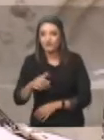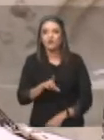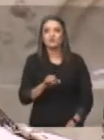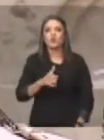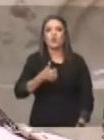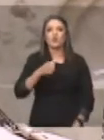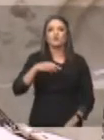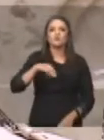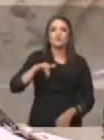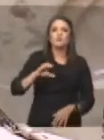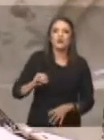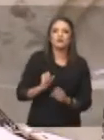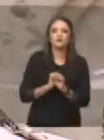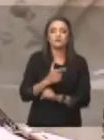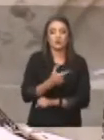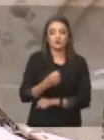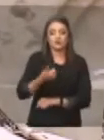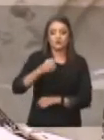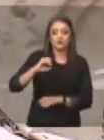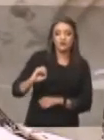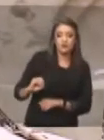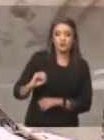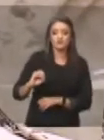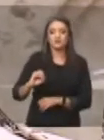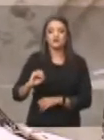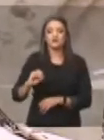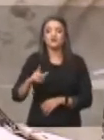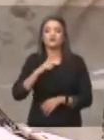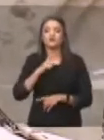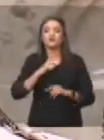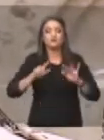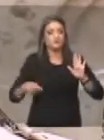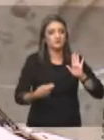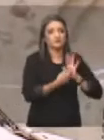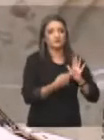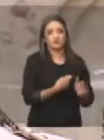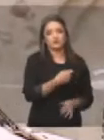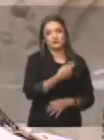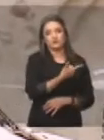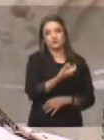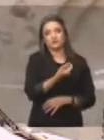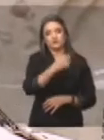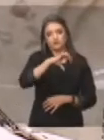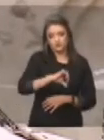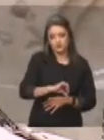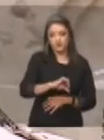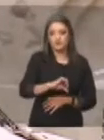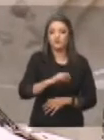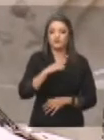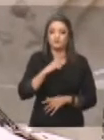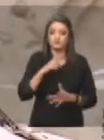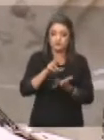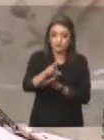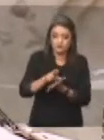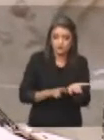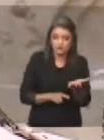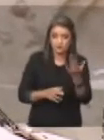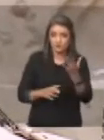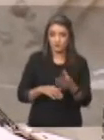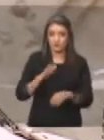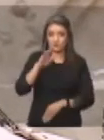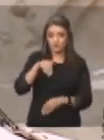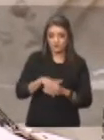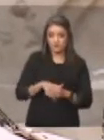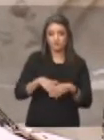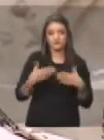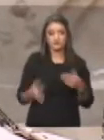2010, em decisão unânime, a denúncia foi oferecida em 2009. Nos termos do voto do relator, então, o ministro Joaquim